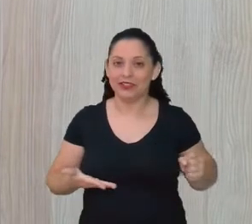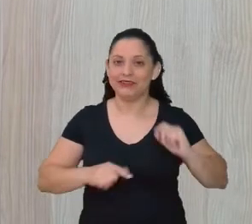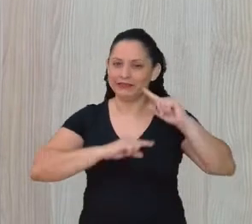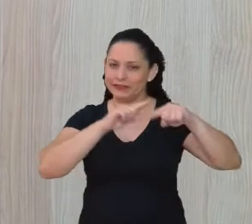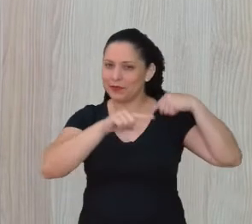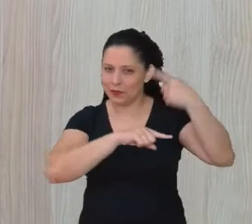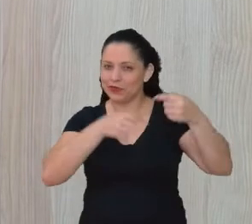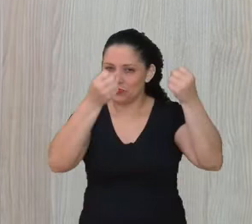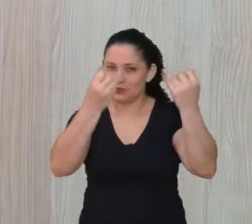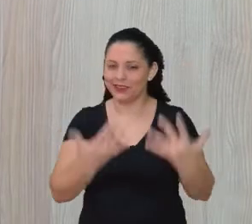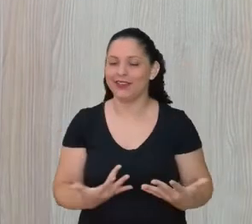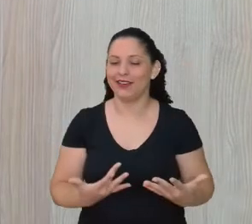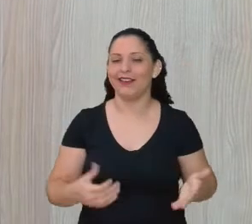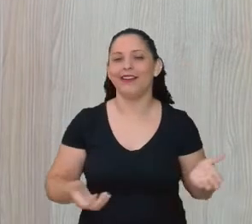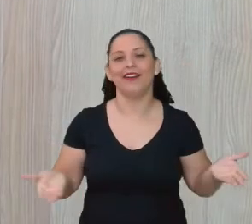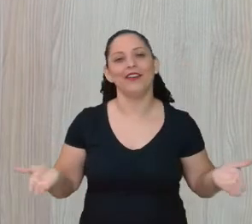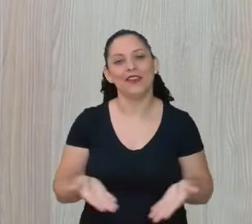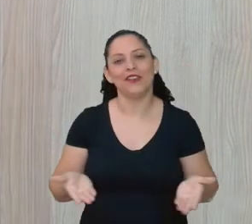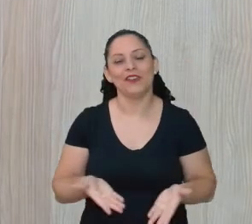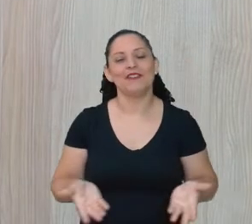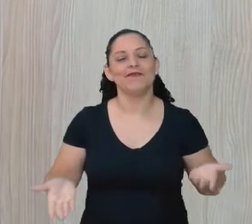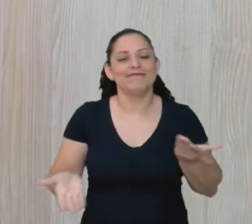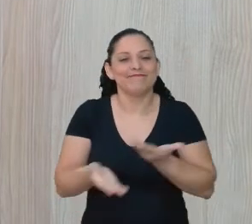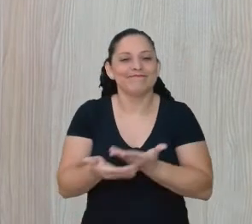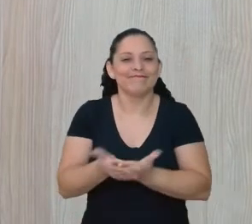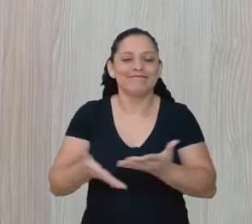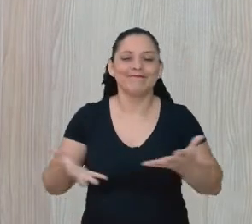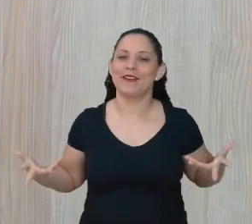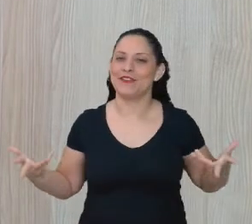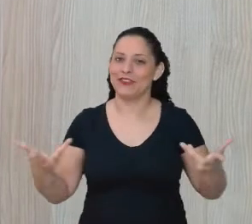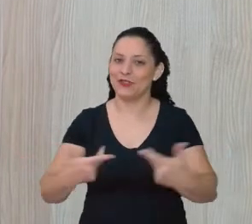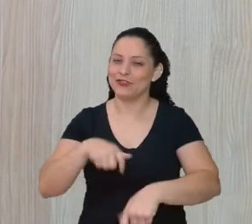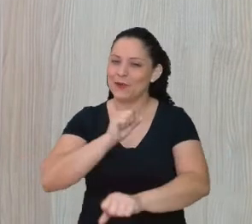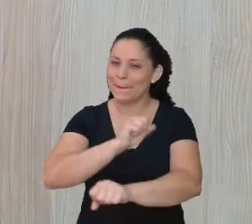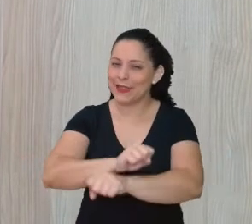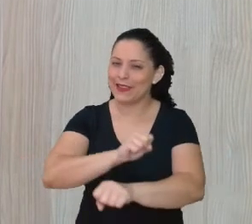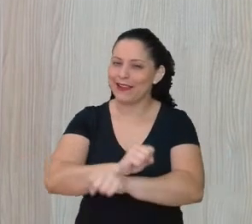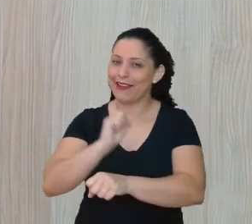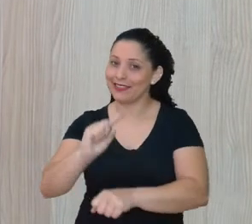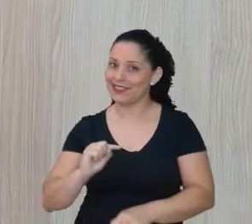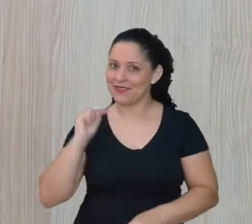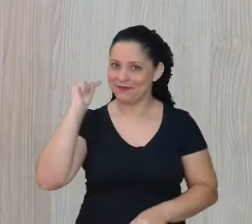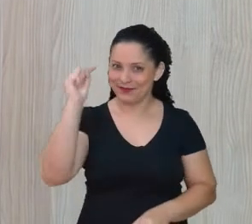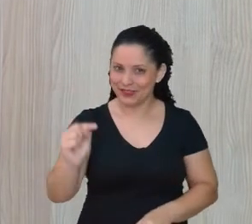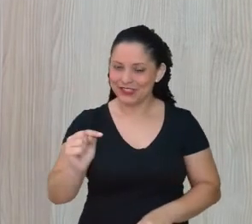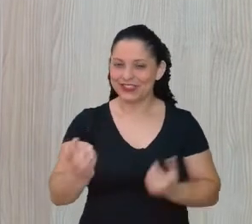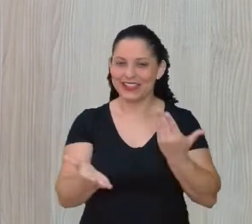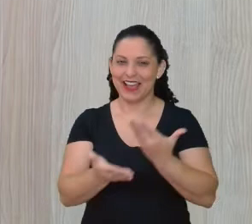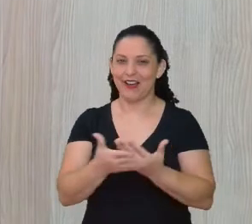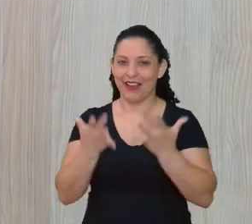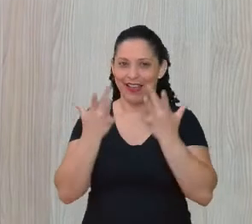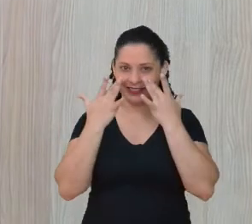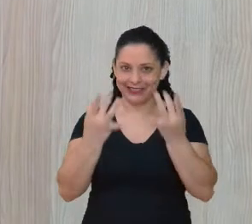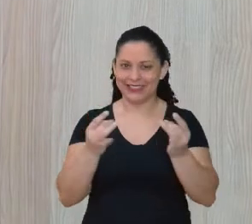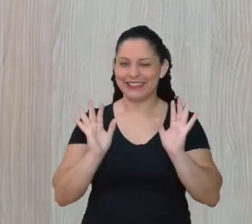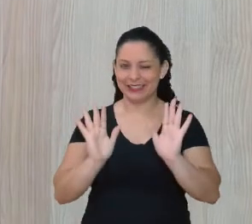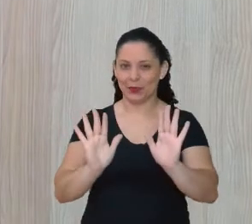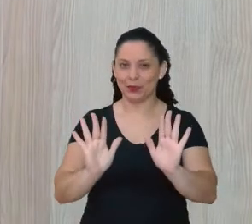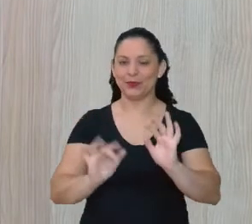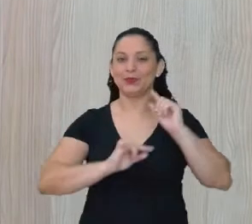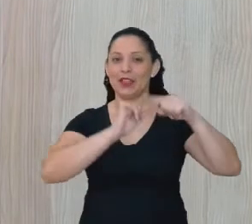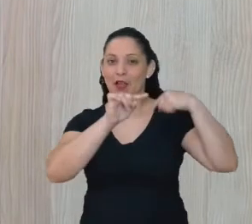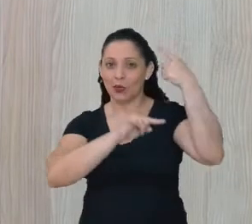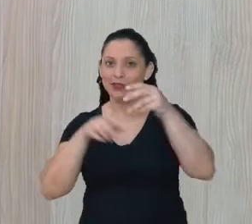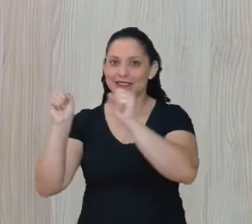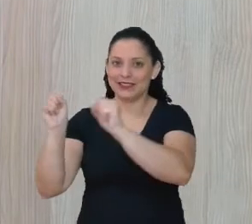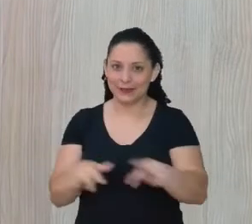todos. Podemos sim. Gente, foi maravilhoso. Vai ficar esse gostinho de quero mais, mas só na próxima aula. Fica atento aí que próxima